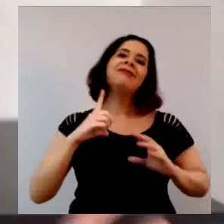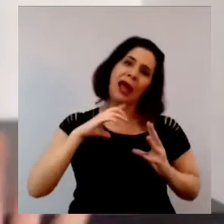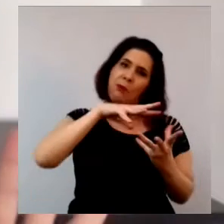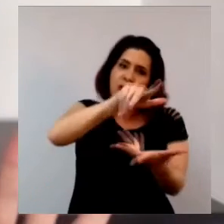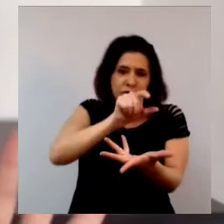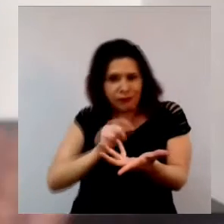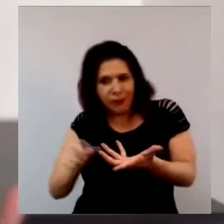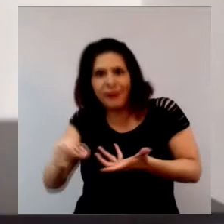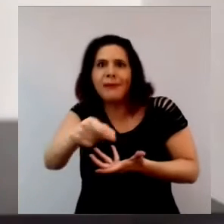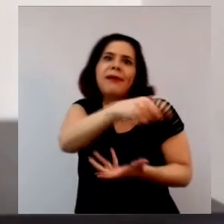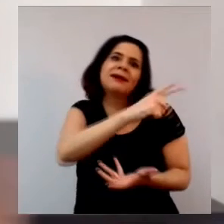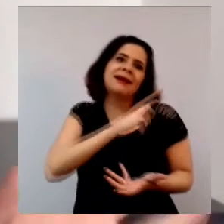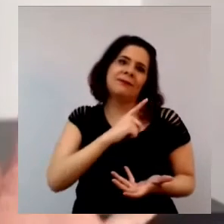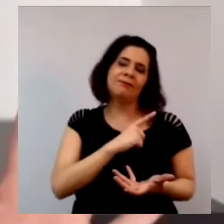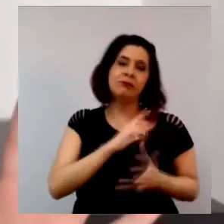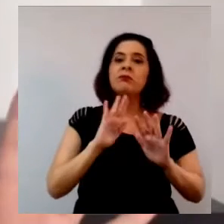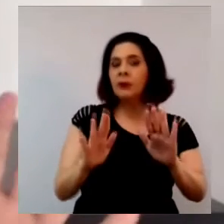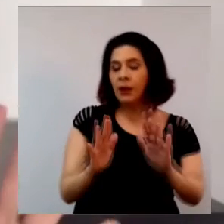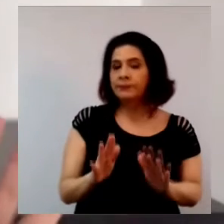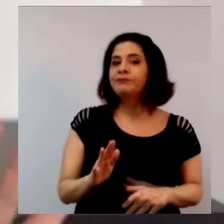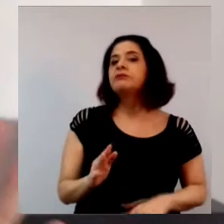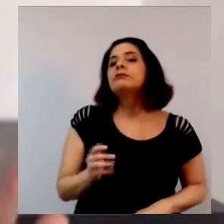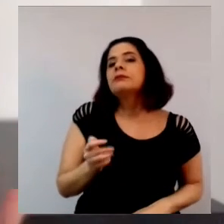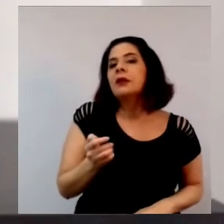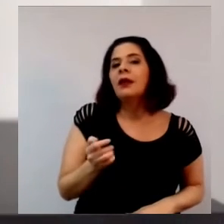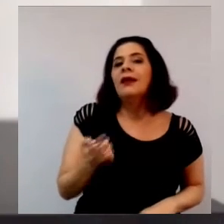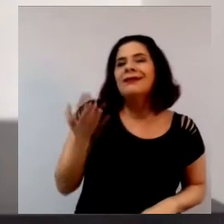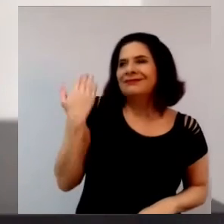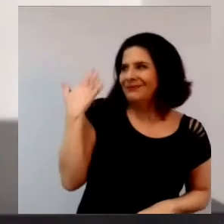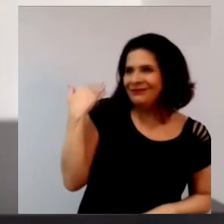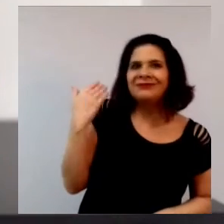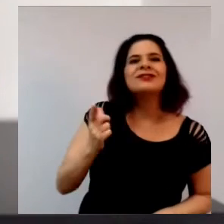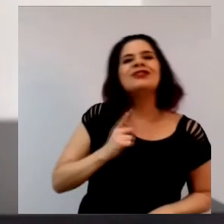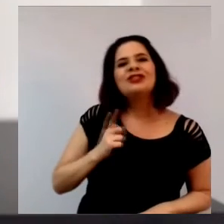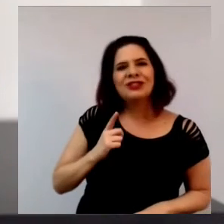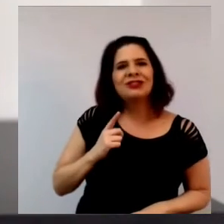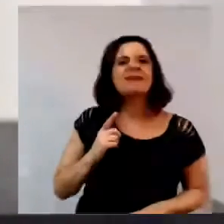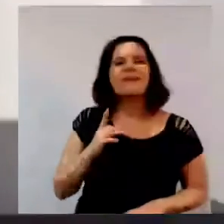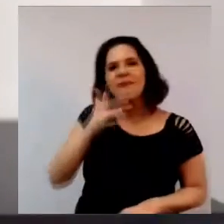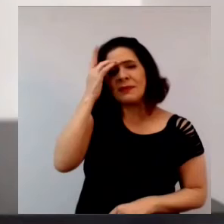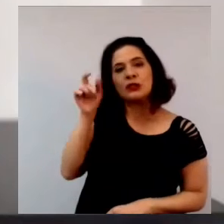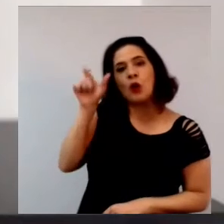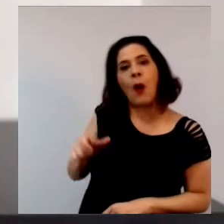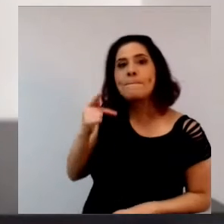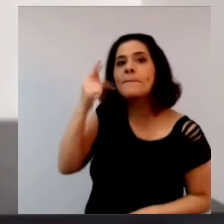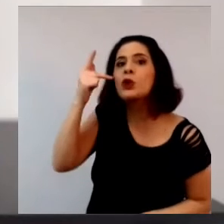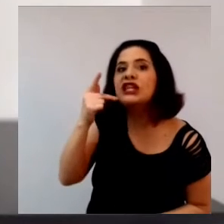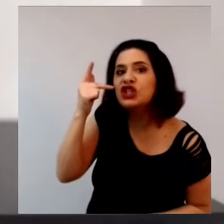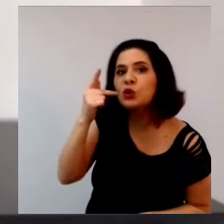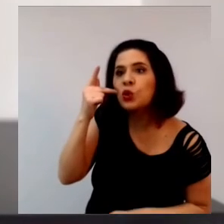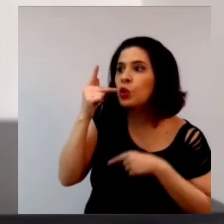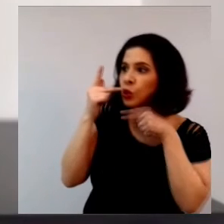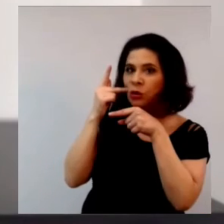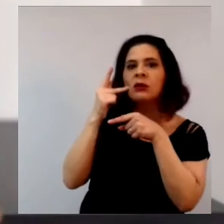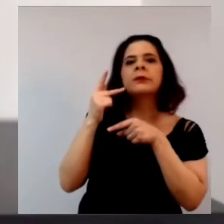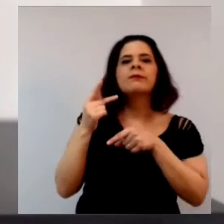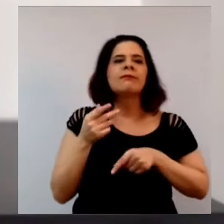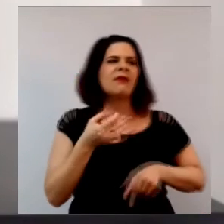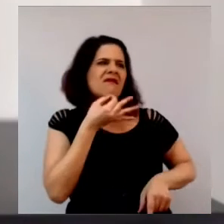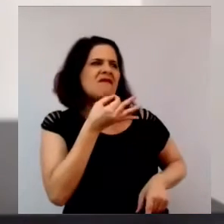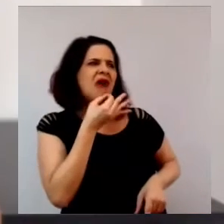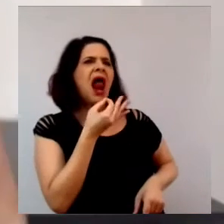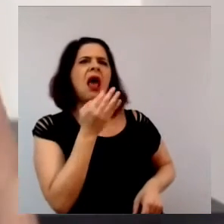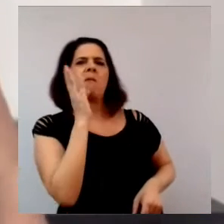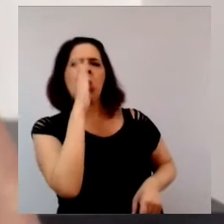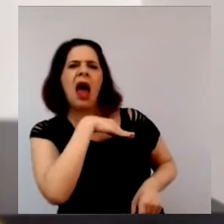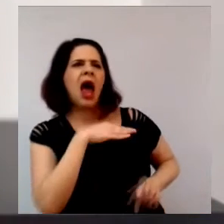falando mal da imprensa, né? Isso é um clássico, assim. Mas você veja a mudança, que parece pequena, mas ela é muito profunda,